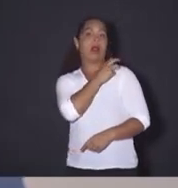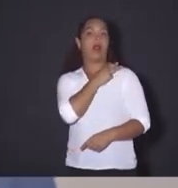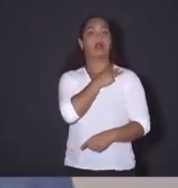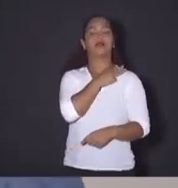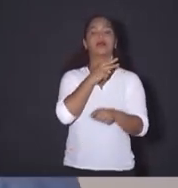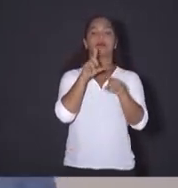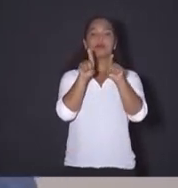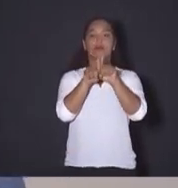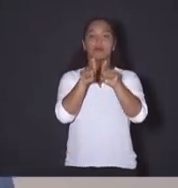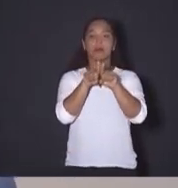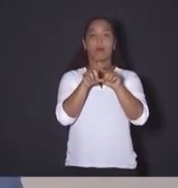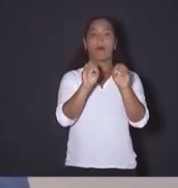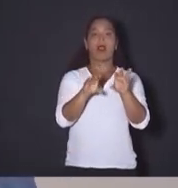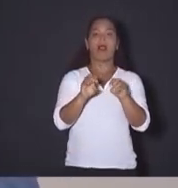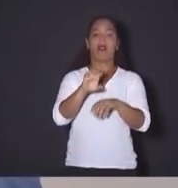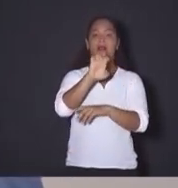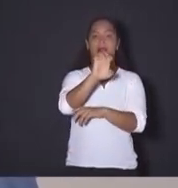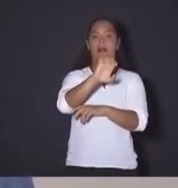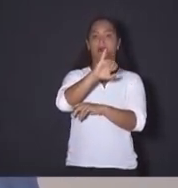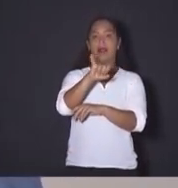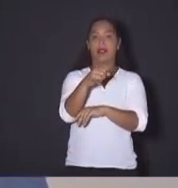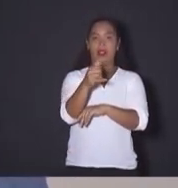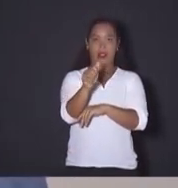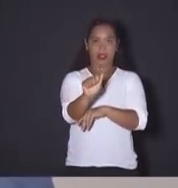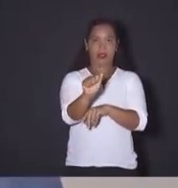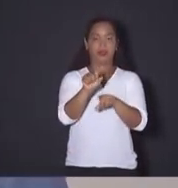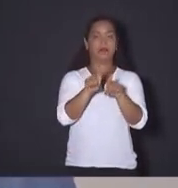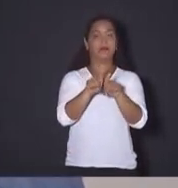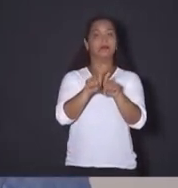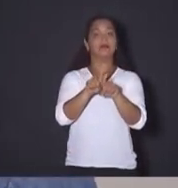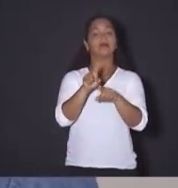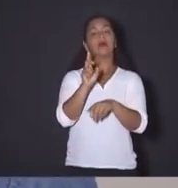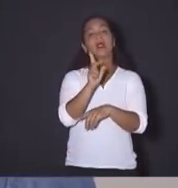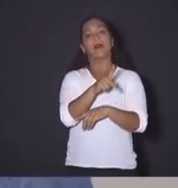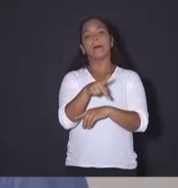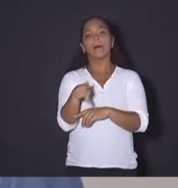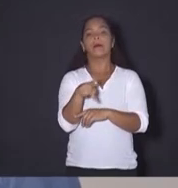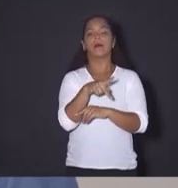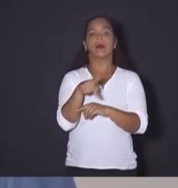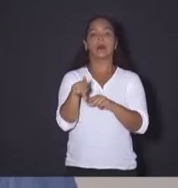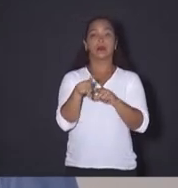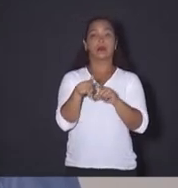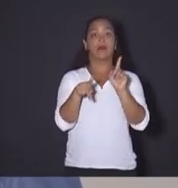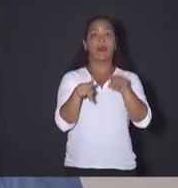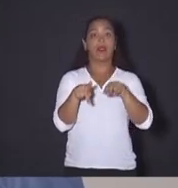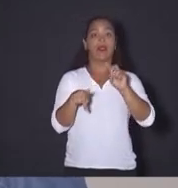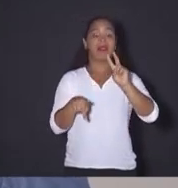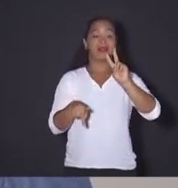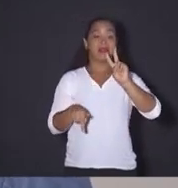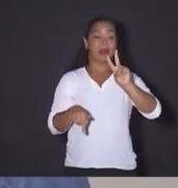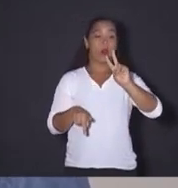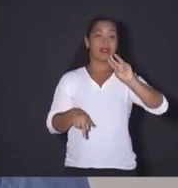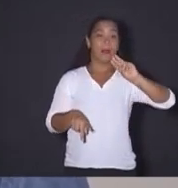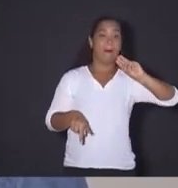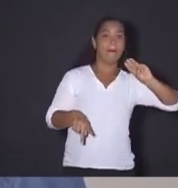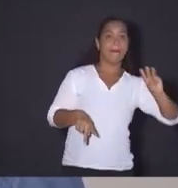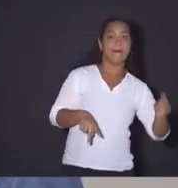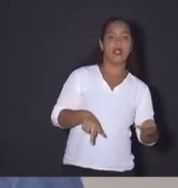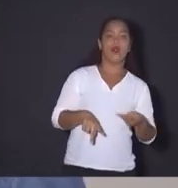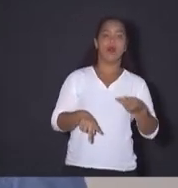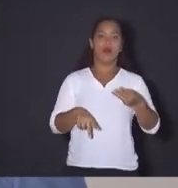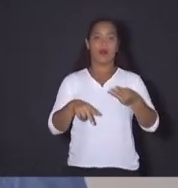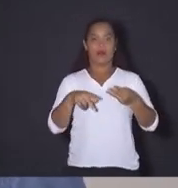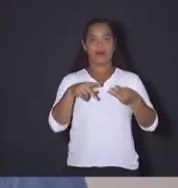educação de jovens e adultos e as outras modalidades nós estamos falando de mais de dois milhões e cem mil profissionais